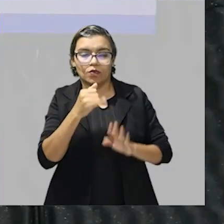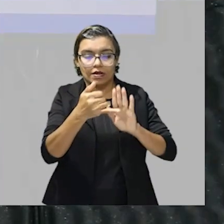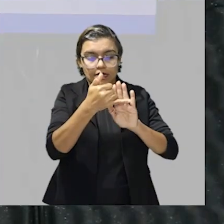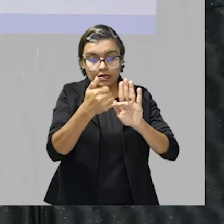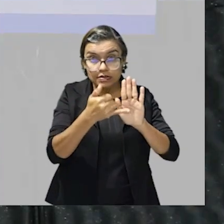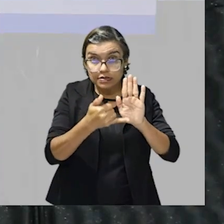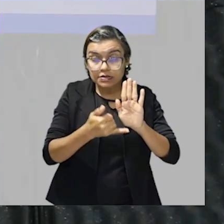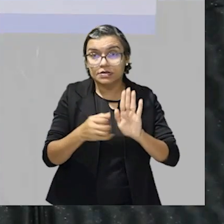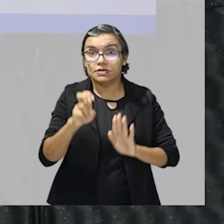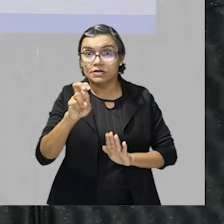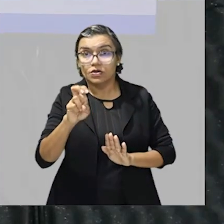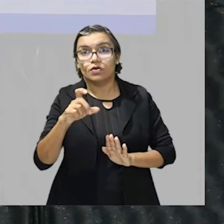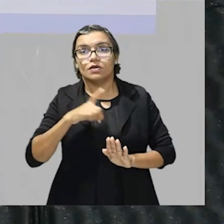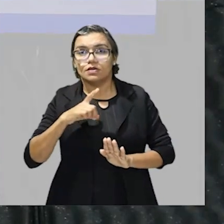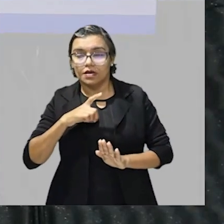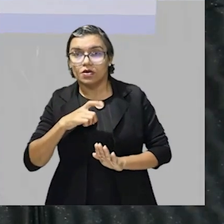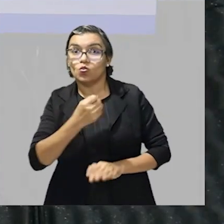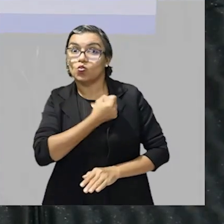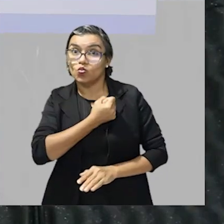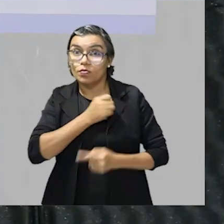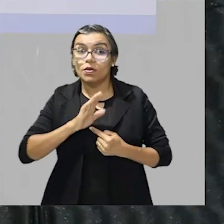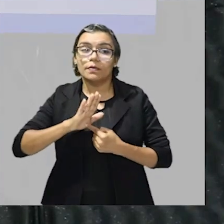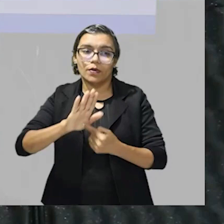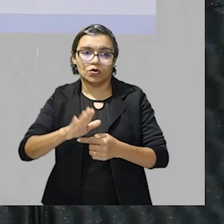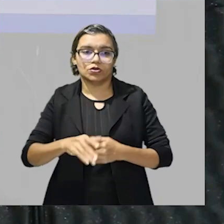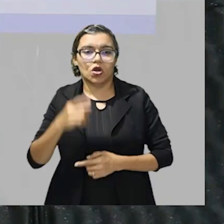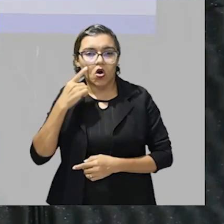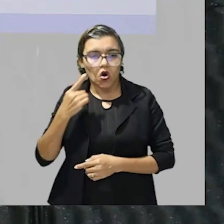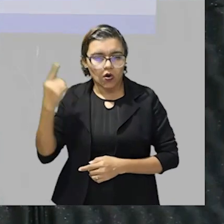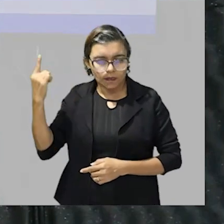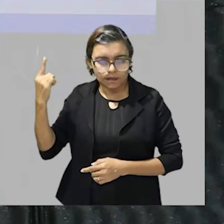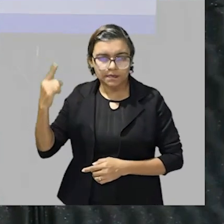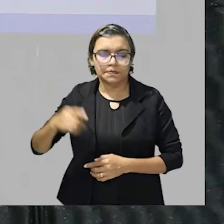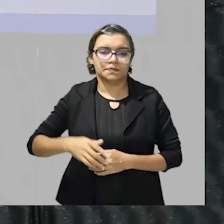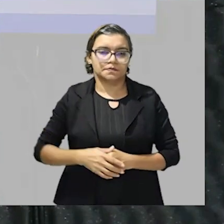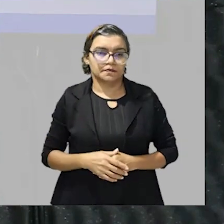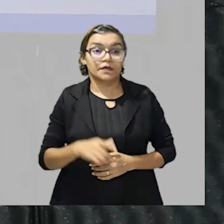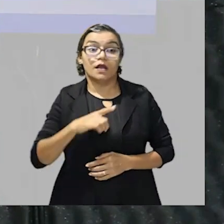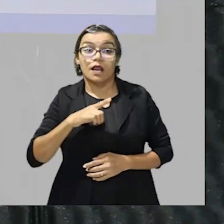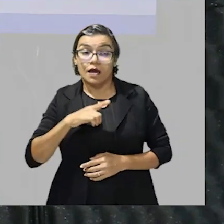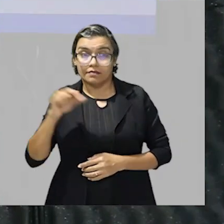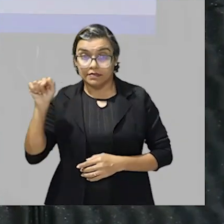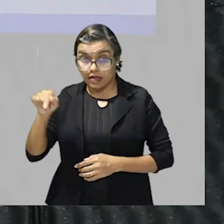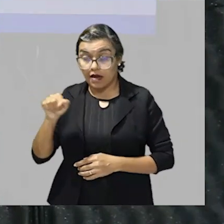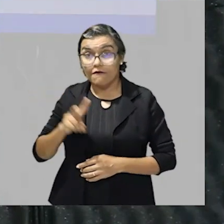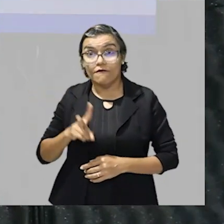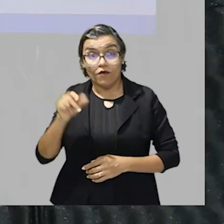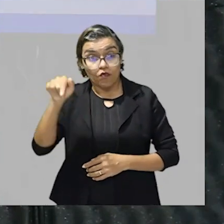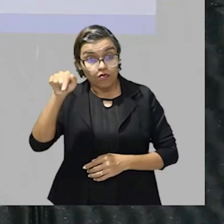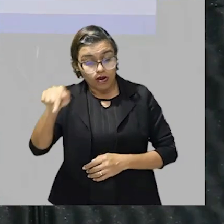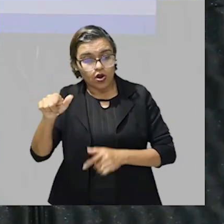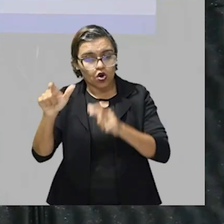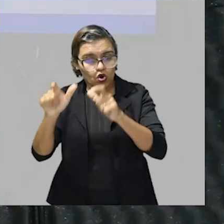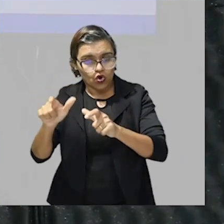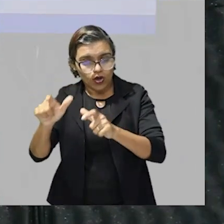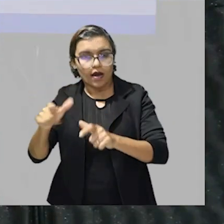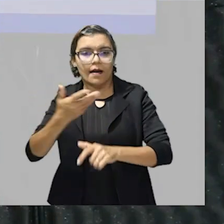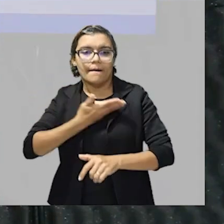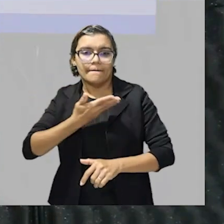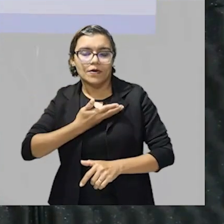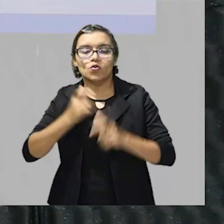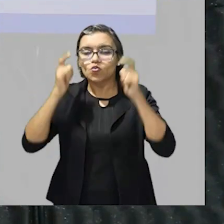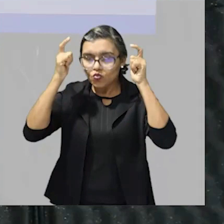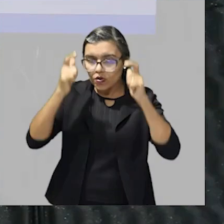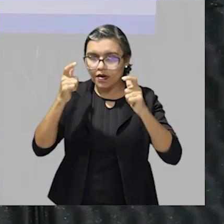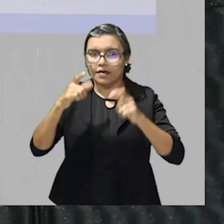árgada vou-me embora para passar o amigo do rei lá tem a mulher que eu quero na cama que